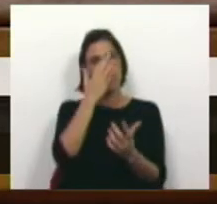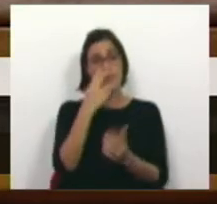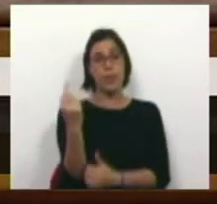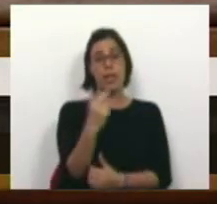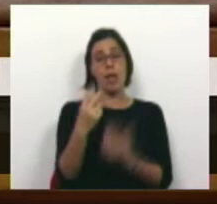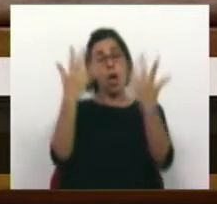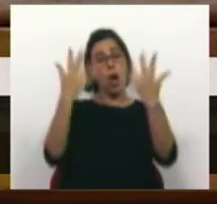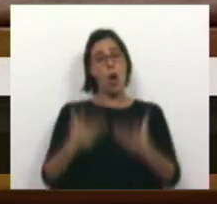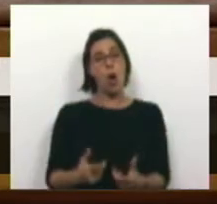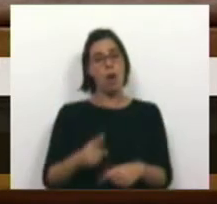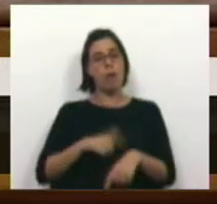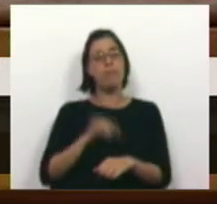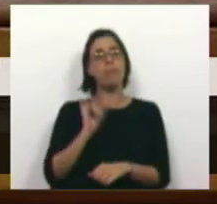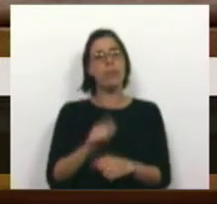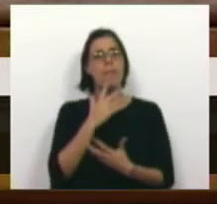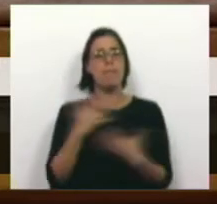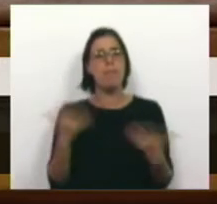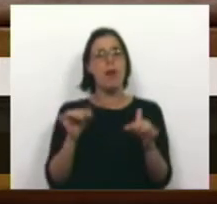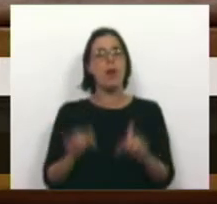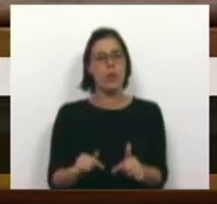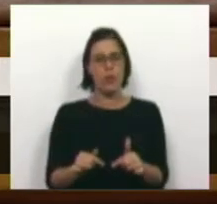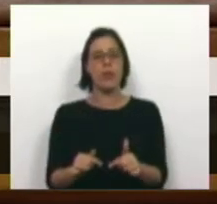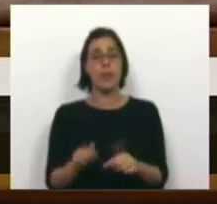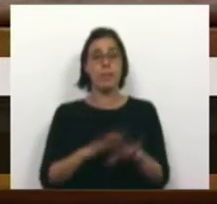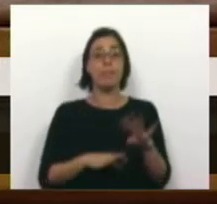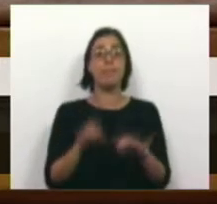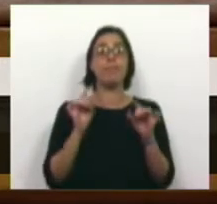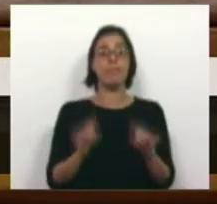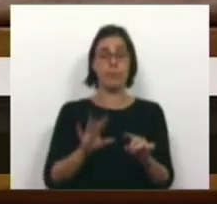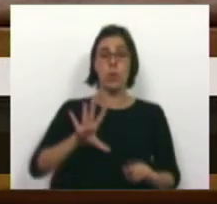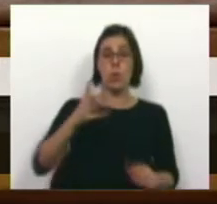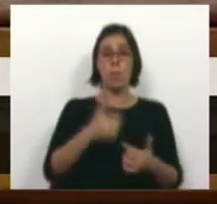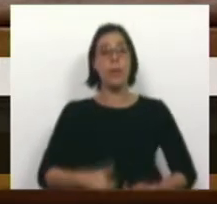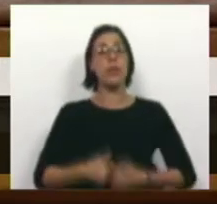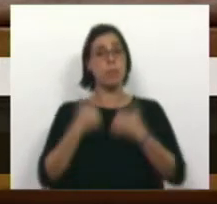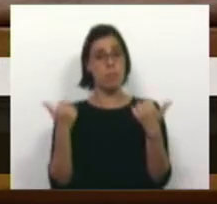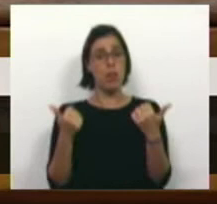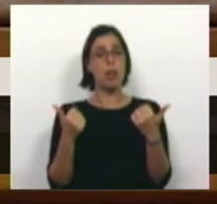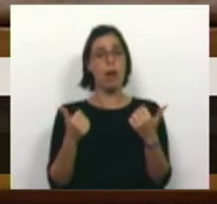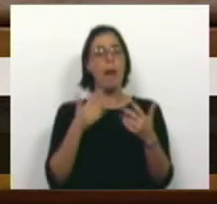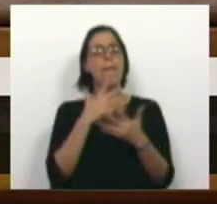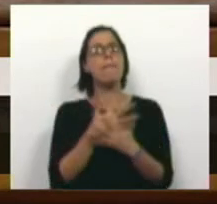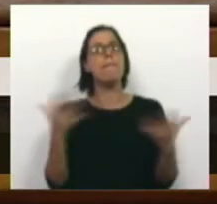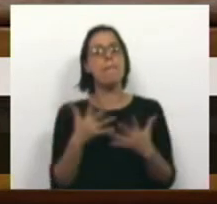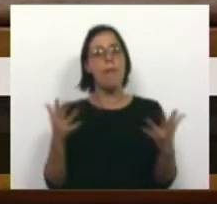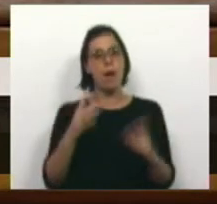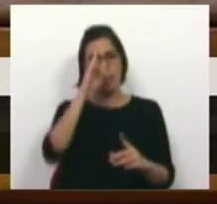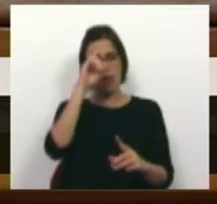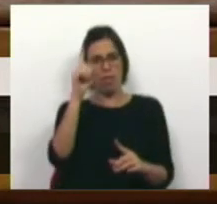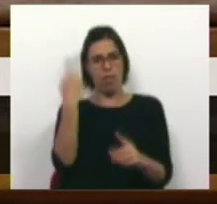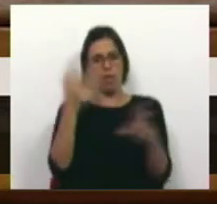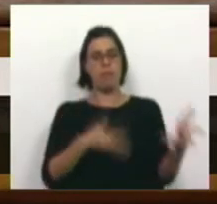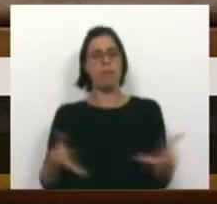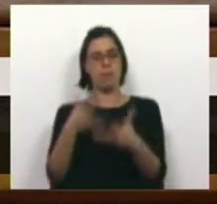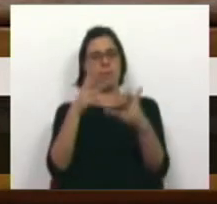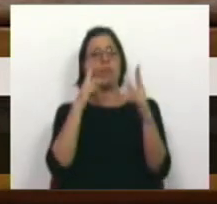terceiro orçamento do tempo desta maioria. E fazemo-lo com um país melhor e com uma maioria que tem sabido encontrar